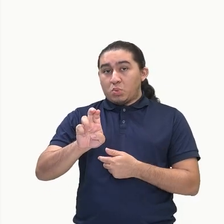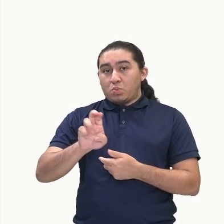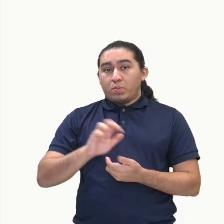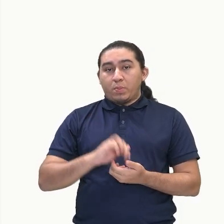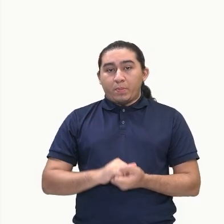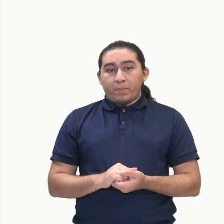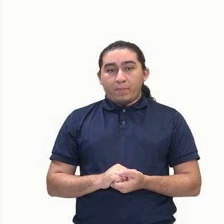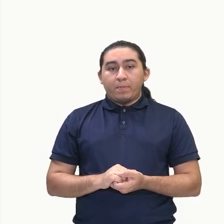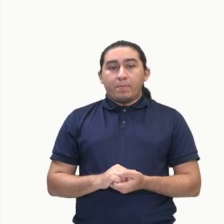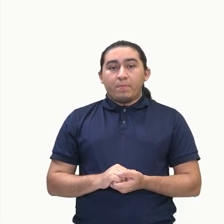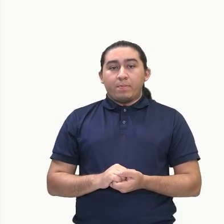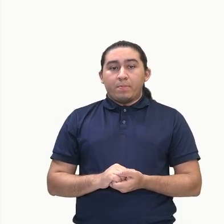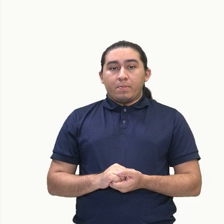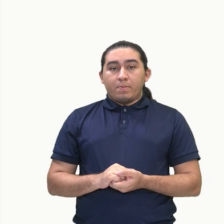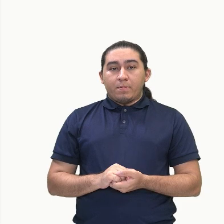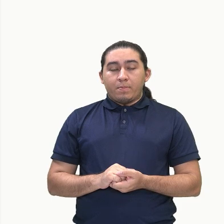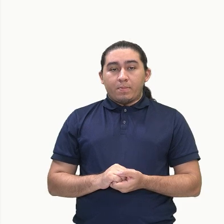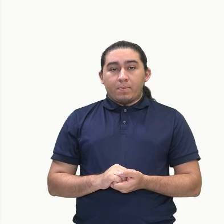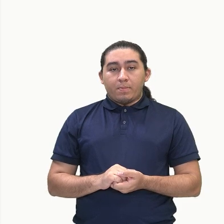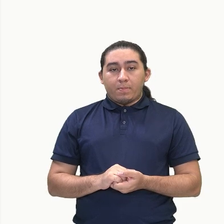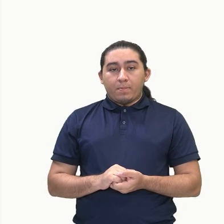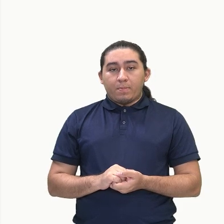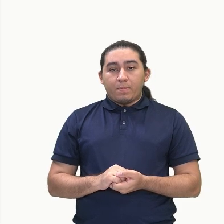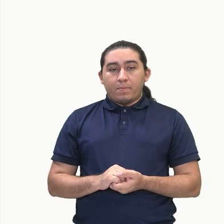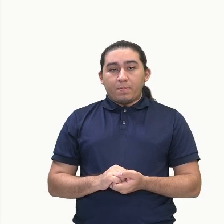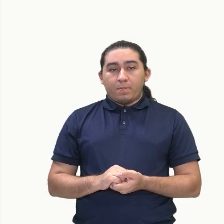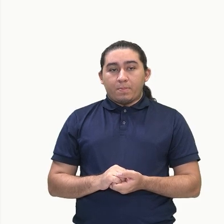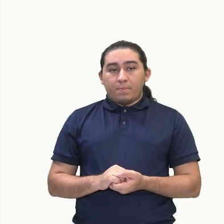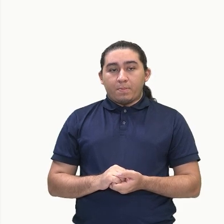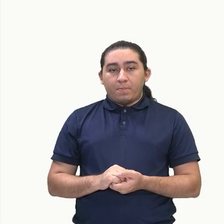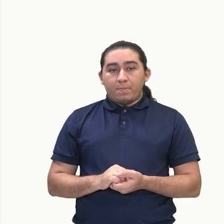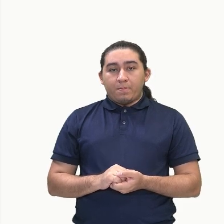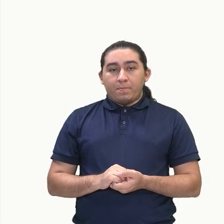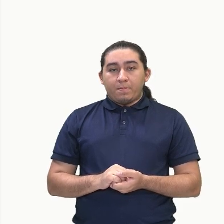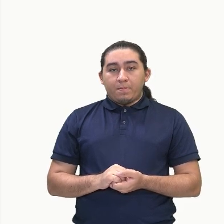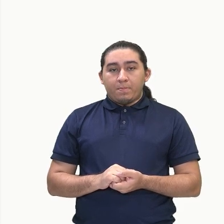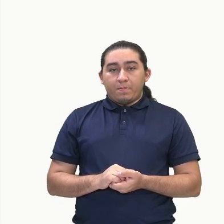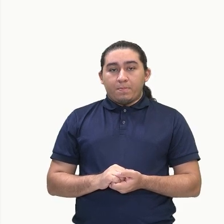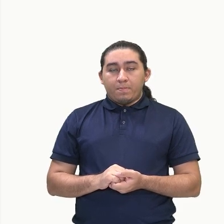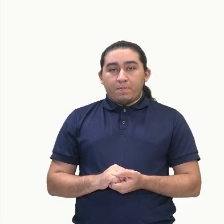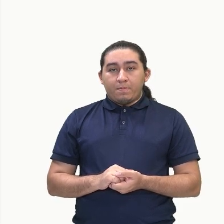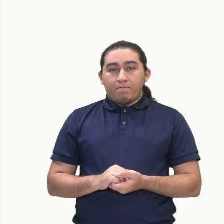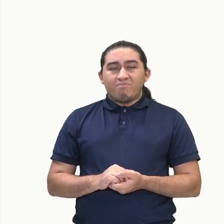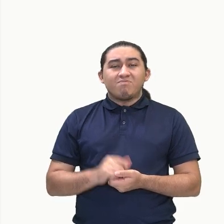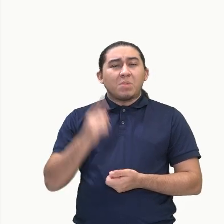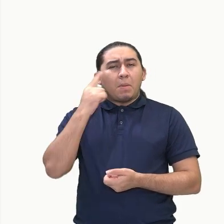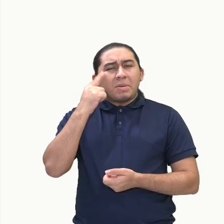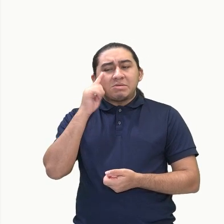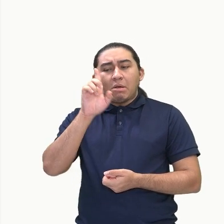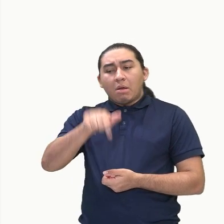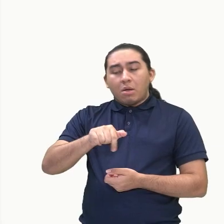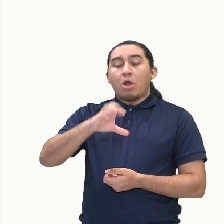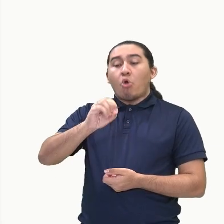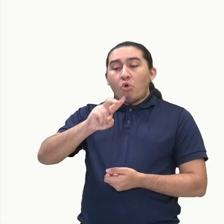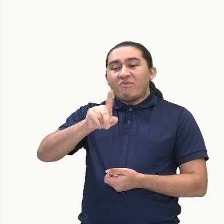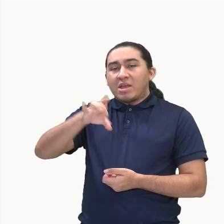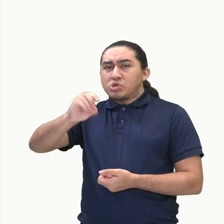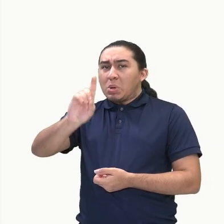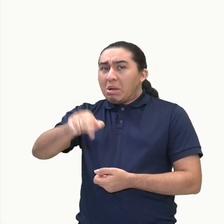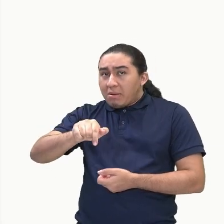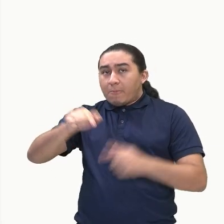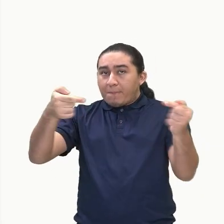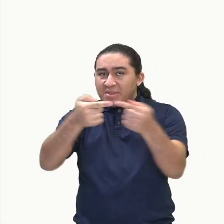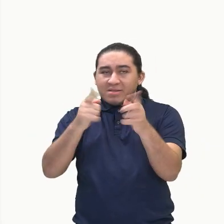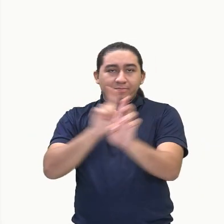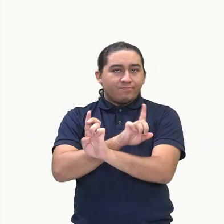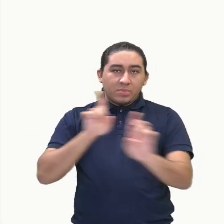Tem 5 lados. E aí, esse caso é um convexo? Não. Por quê? De novo,